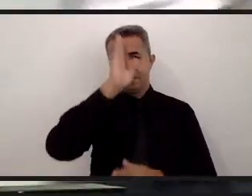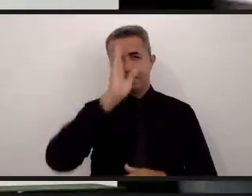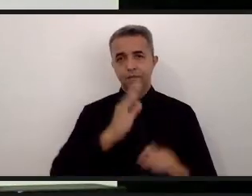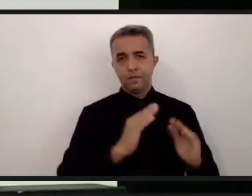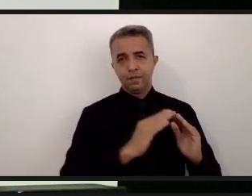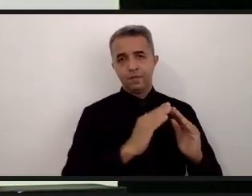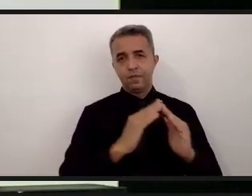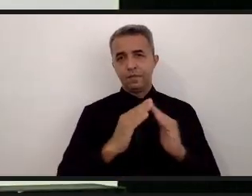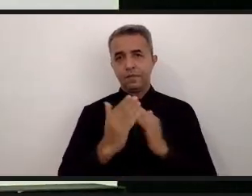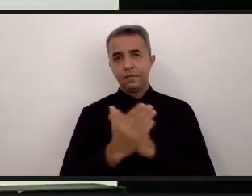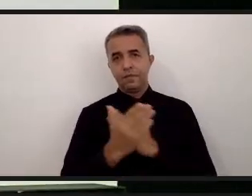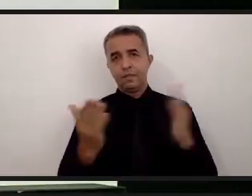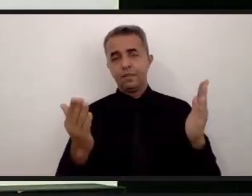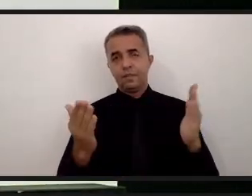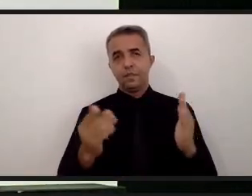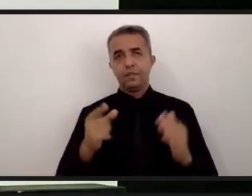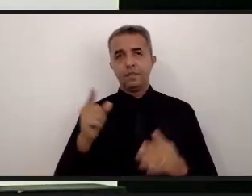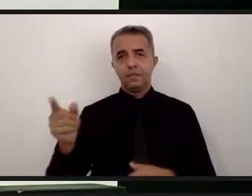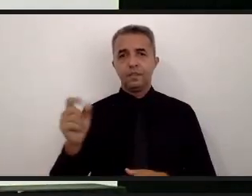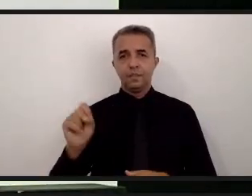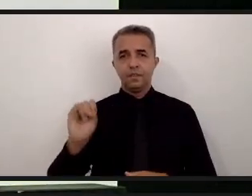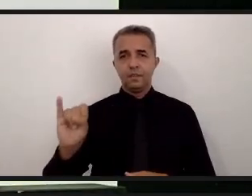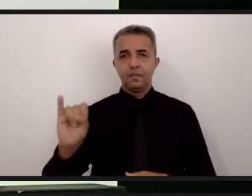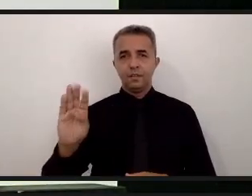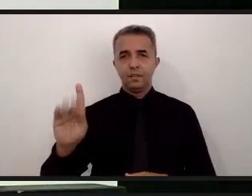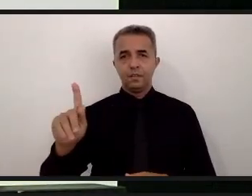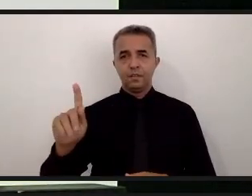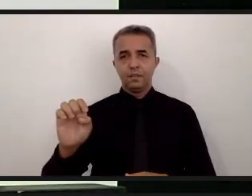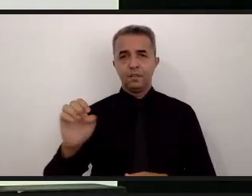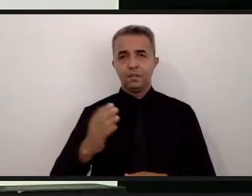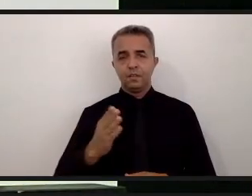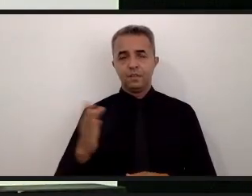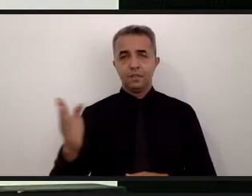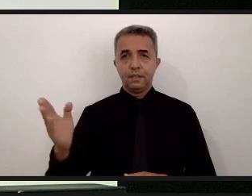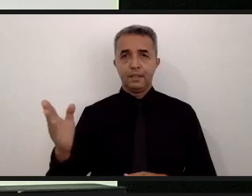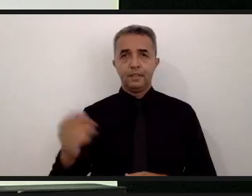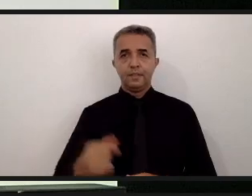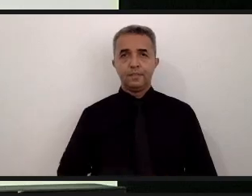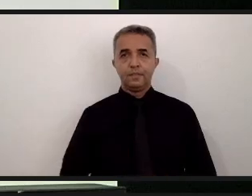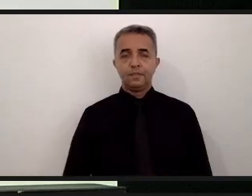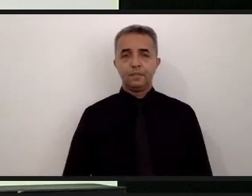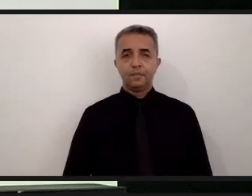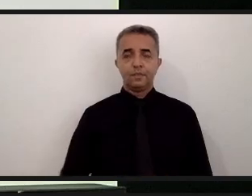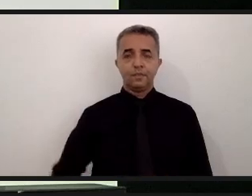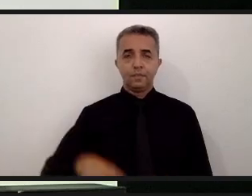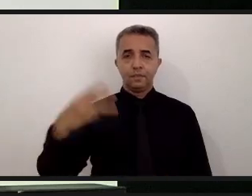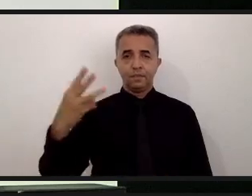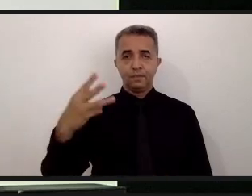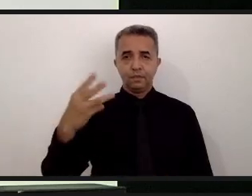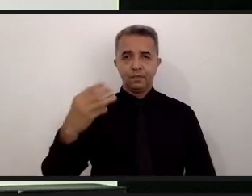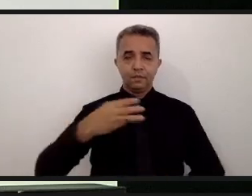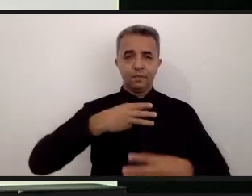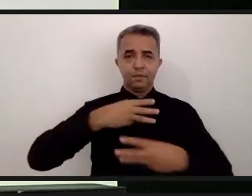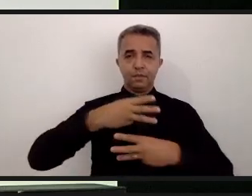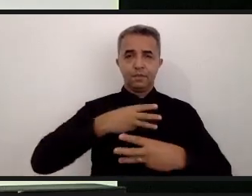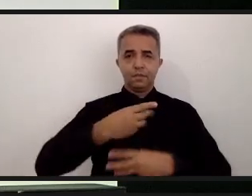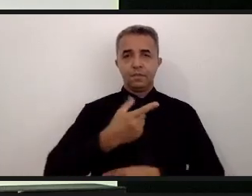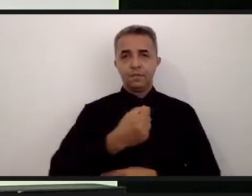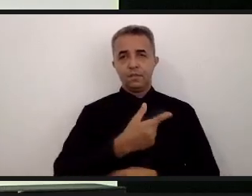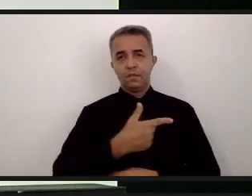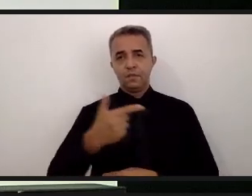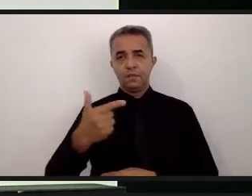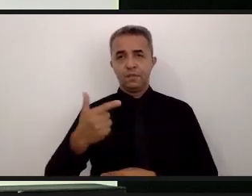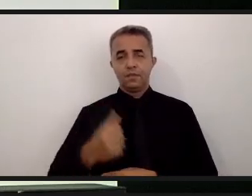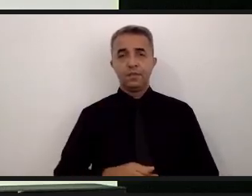Contínua, realizada pelo Instituto Brasileiro de Geografia e Estatística, no terceiro trimestre de 2022. E os índices